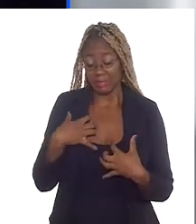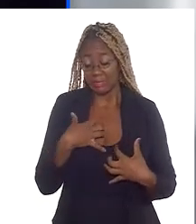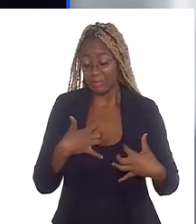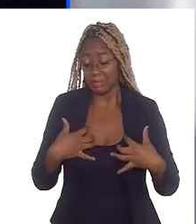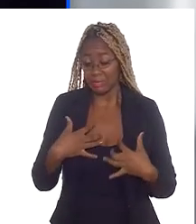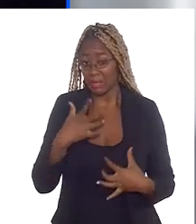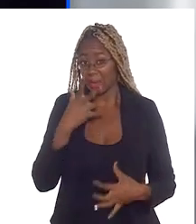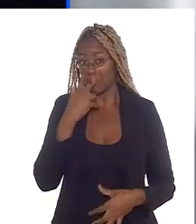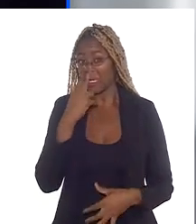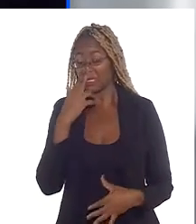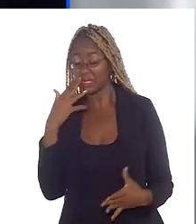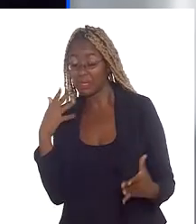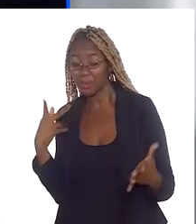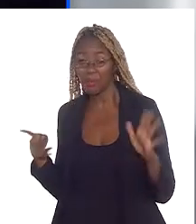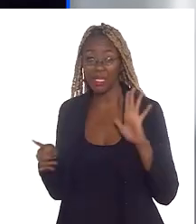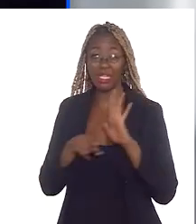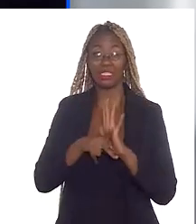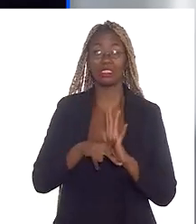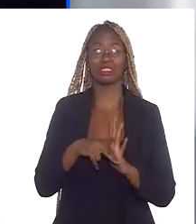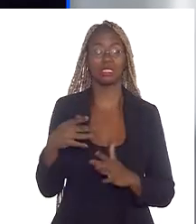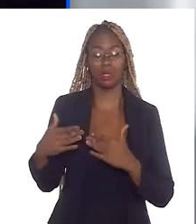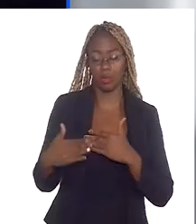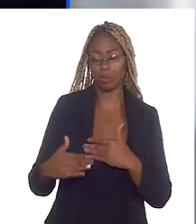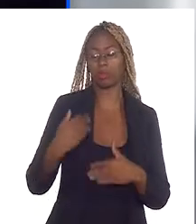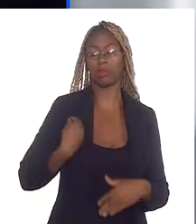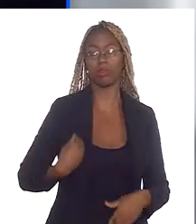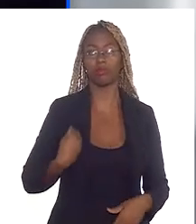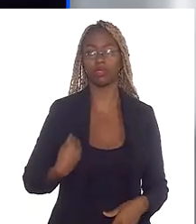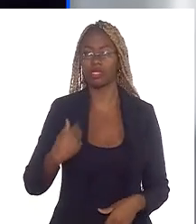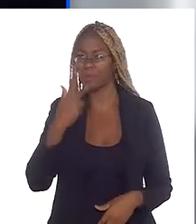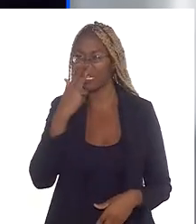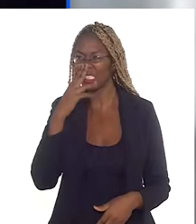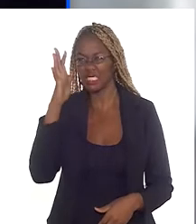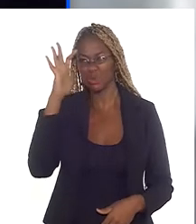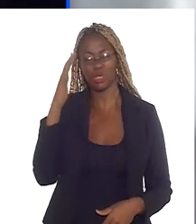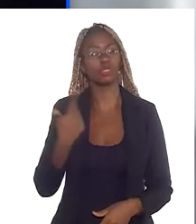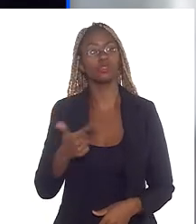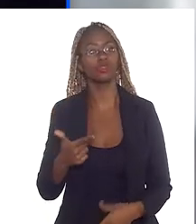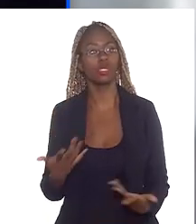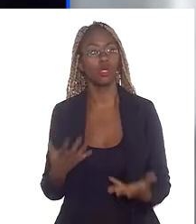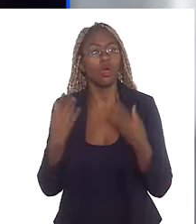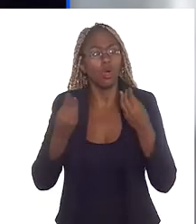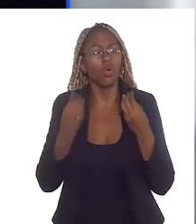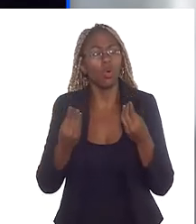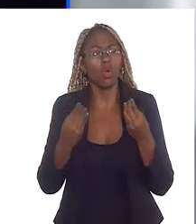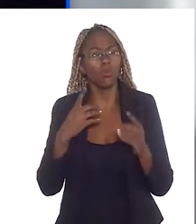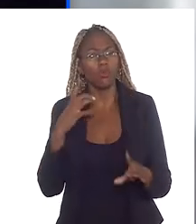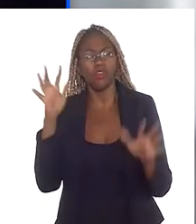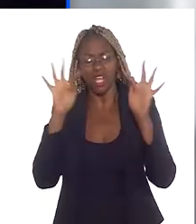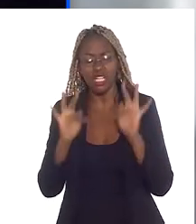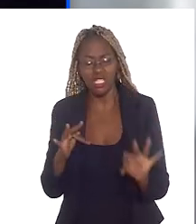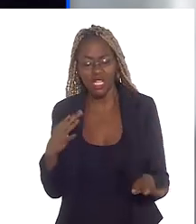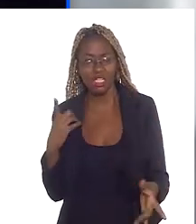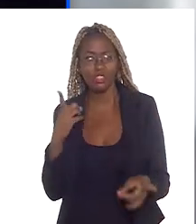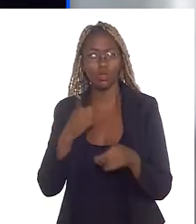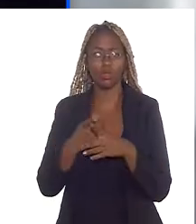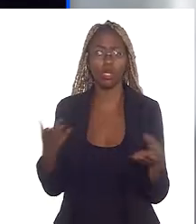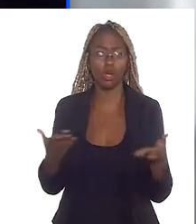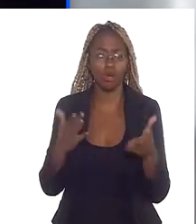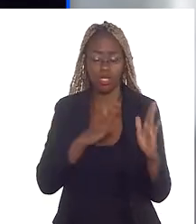sem perspectiva de luz no fim do túnel como encontrar a felicidade nesse momento tão difícil